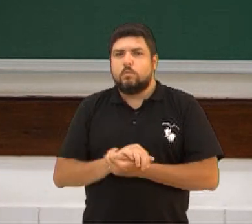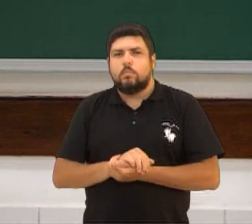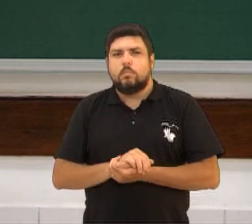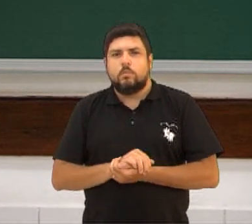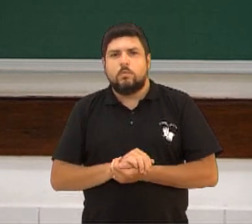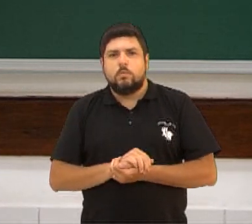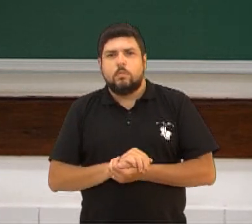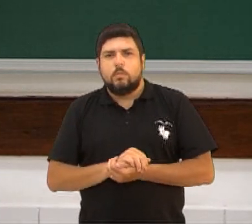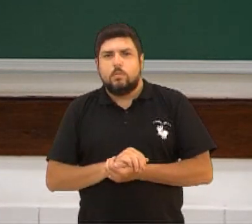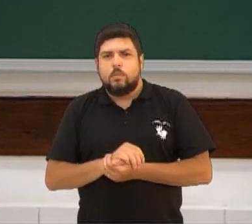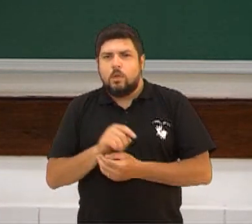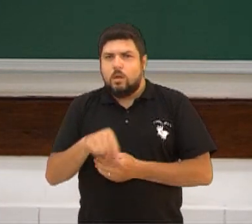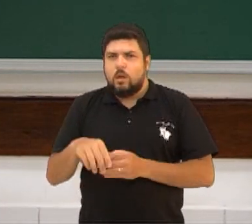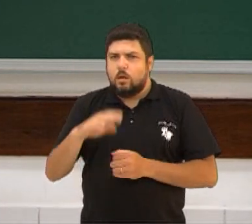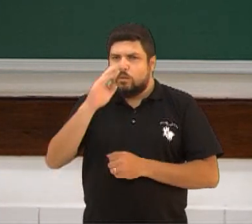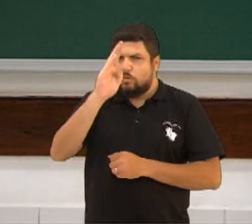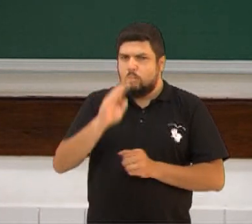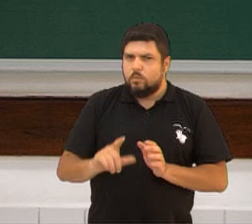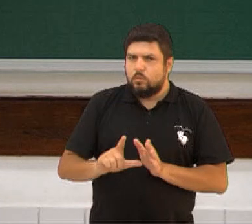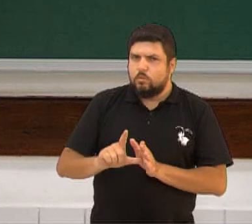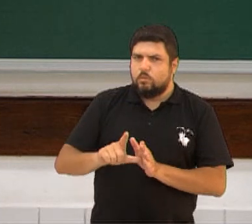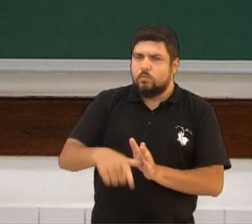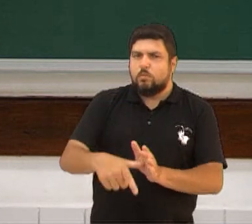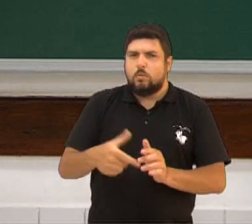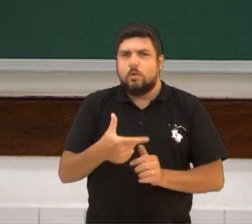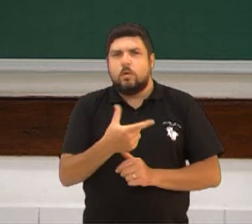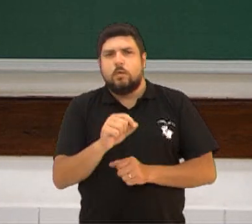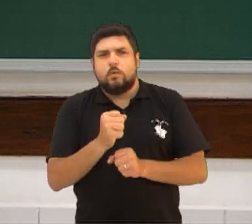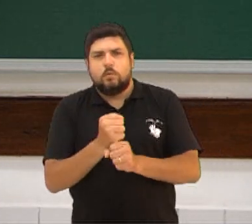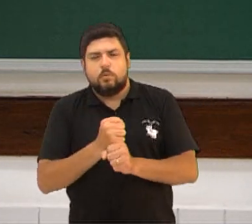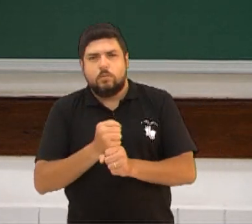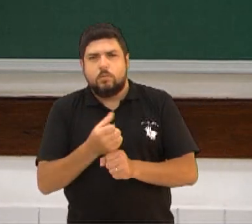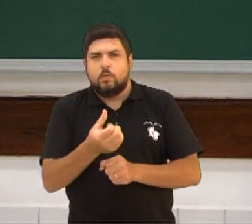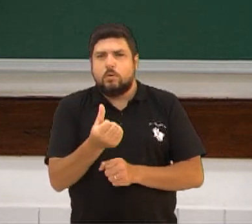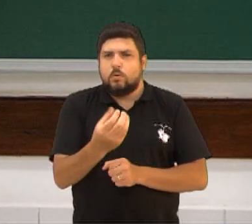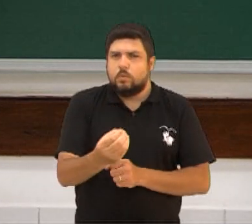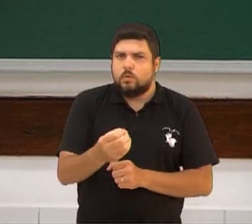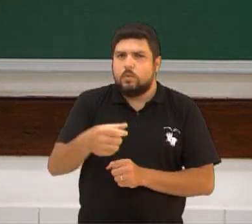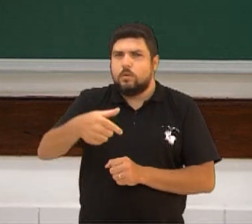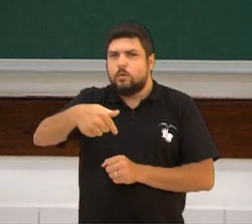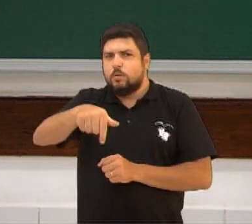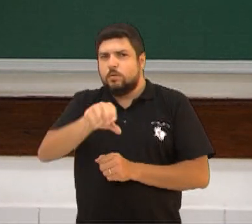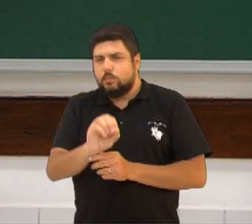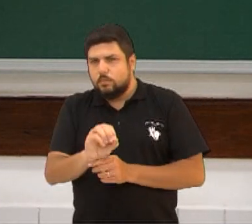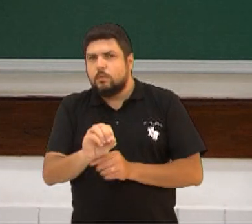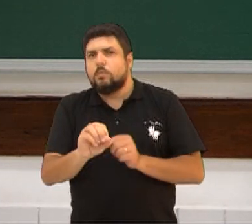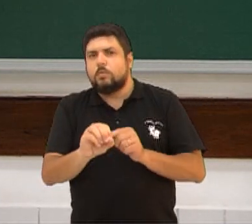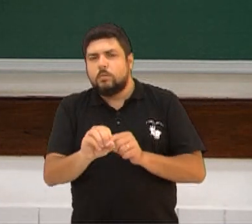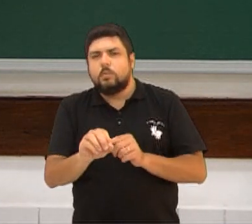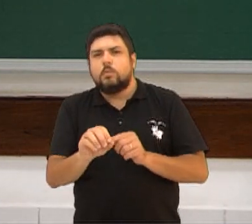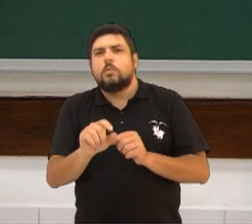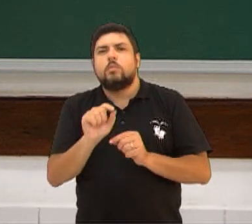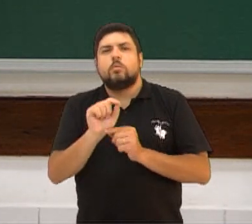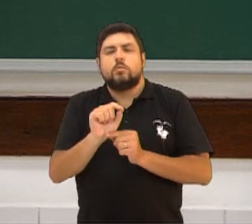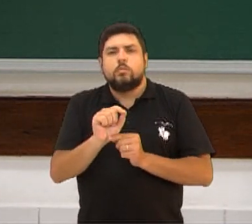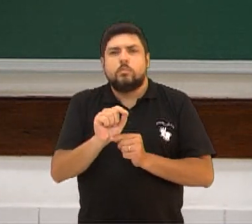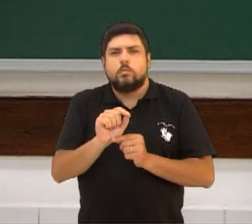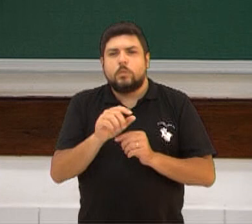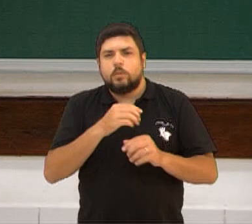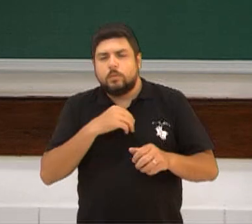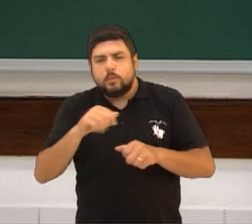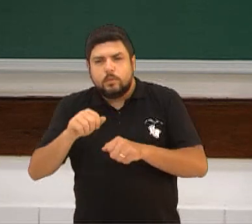vai demorar quase 20 anos, anos 60 e 70, até todos, desde do trabalhador mais